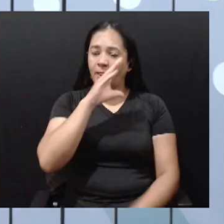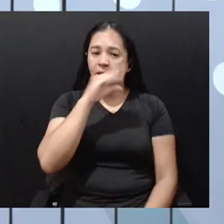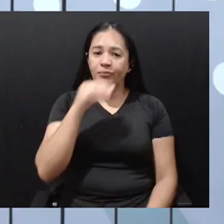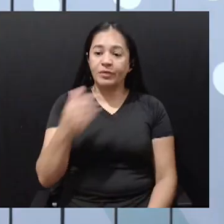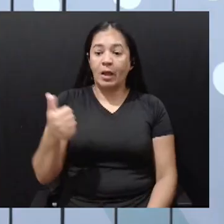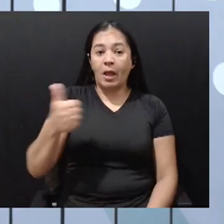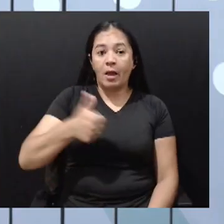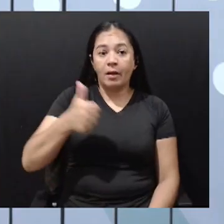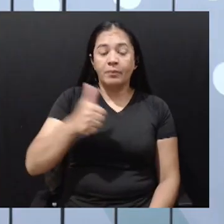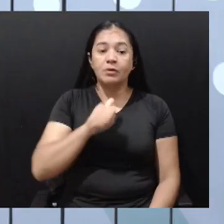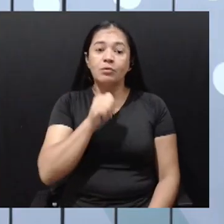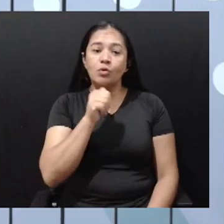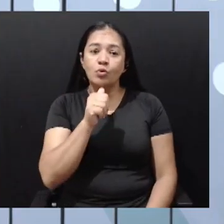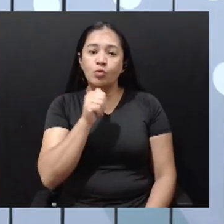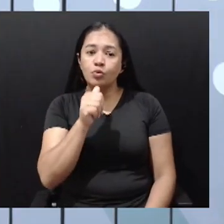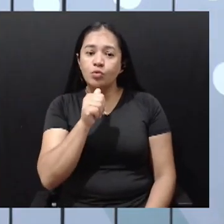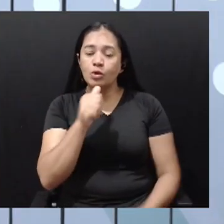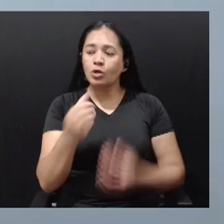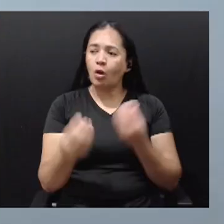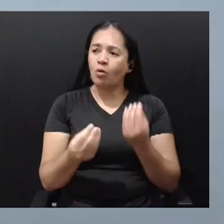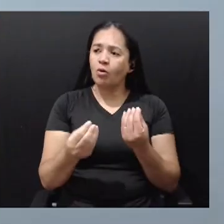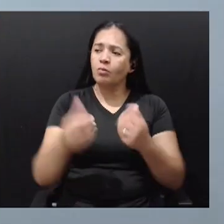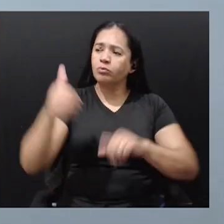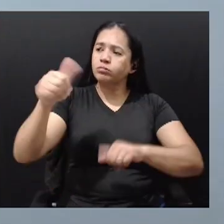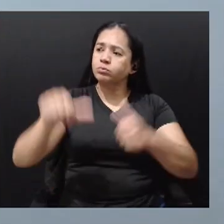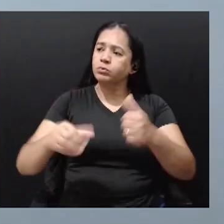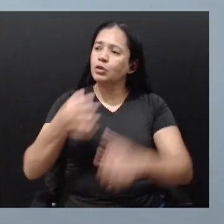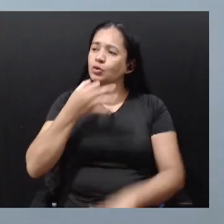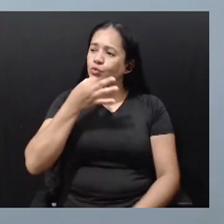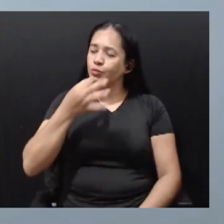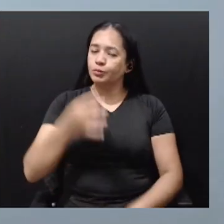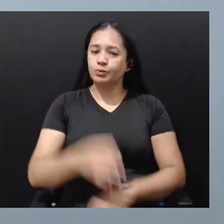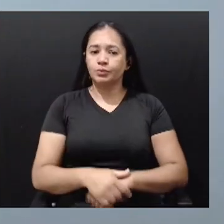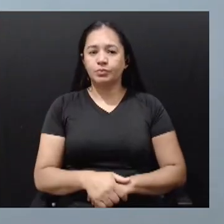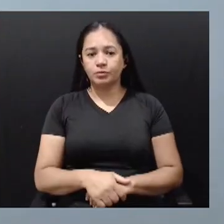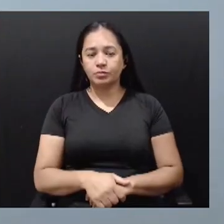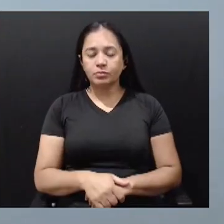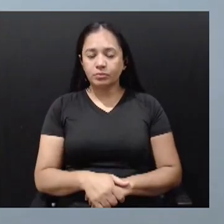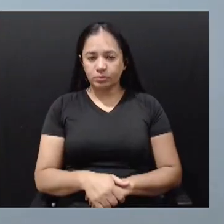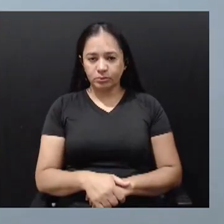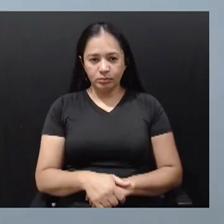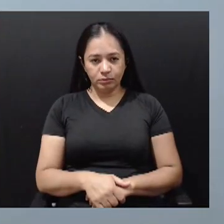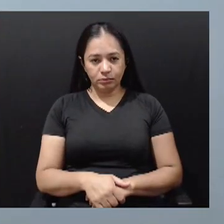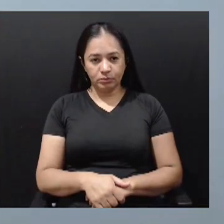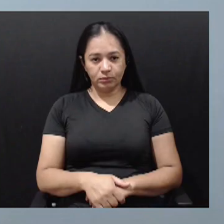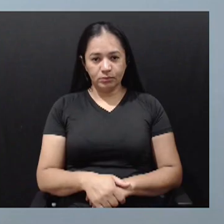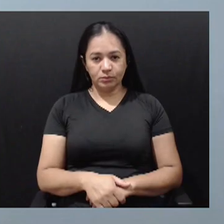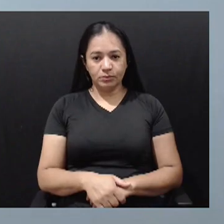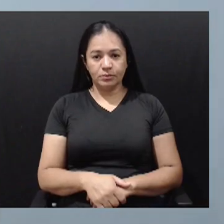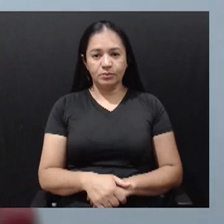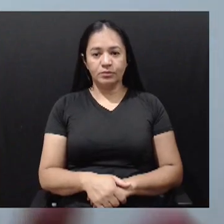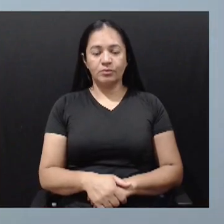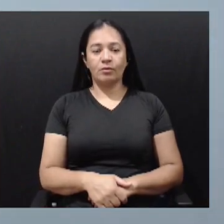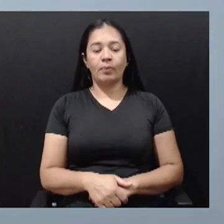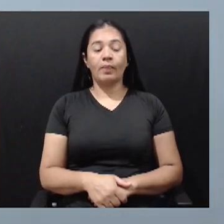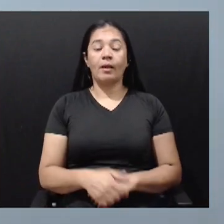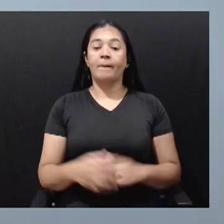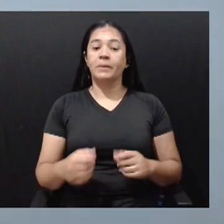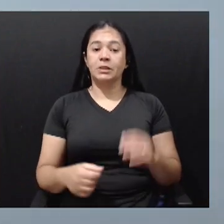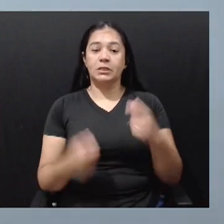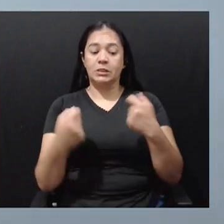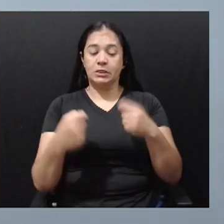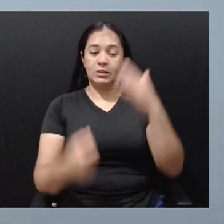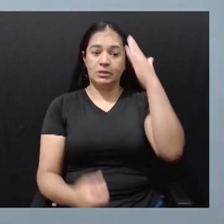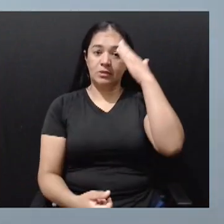que você avalia isso? É como eu te falei, é muito da individualidade, da indicação, da história clínica de